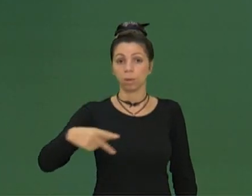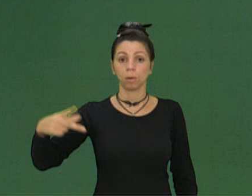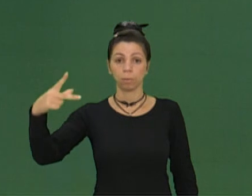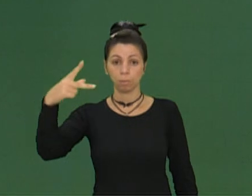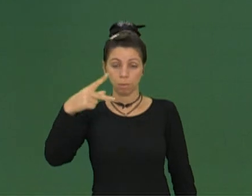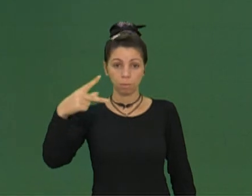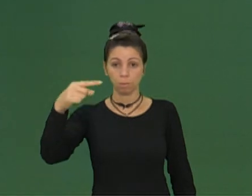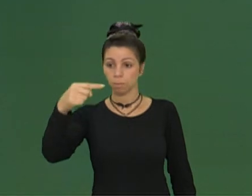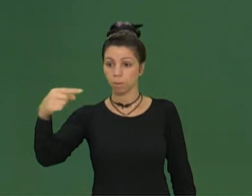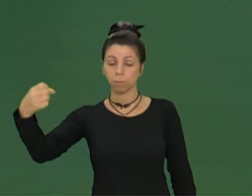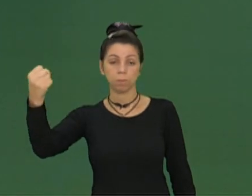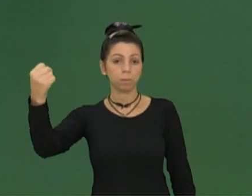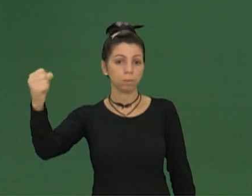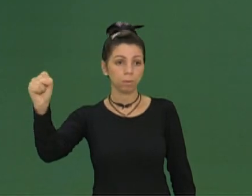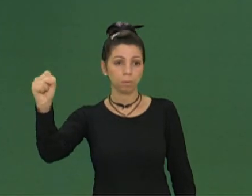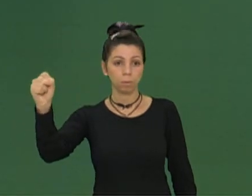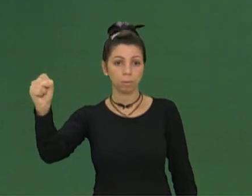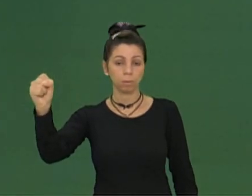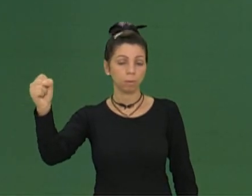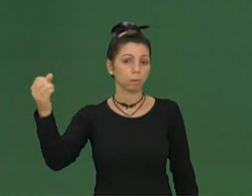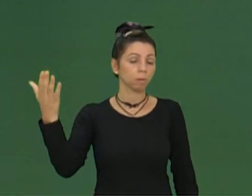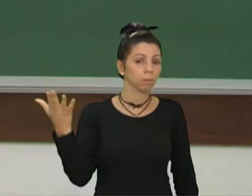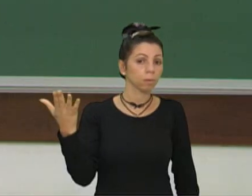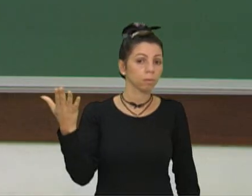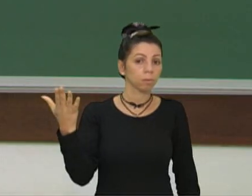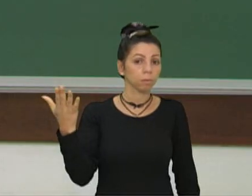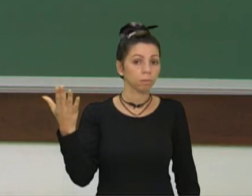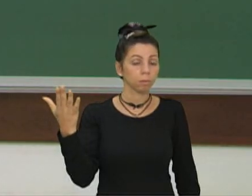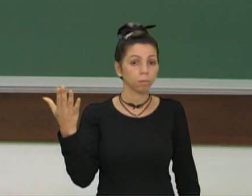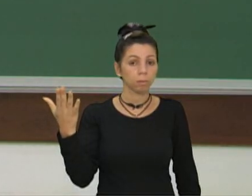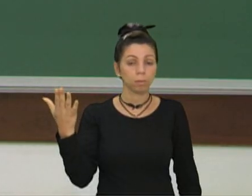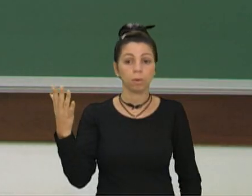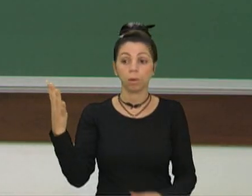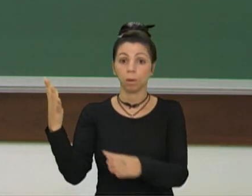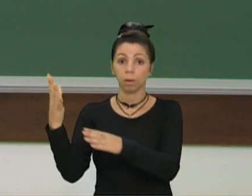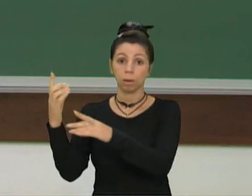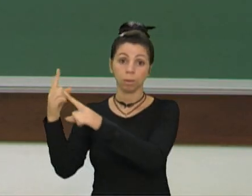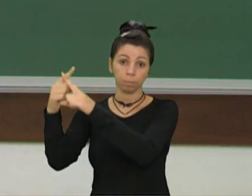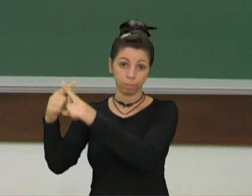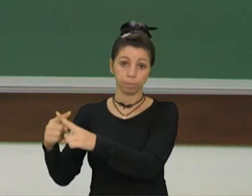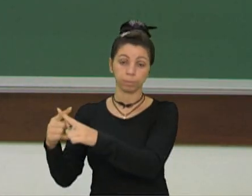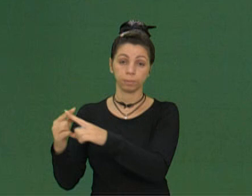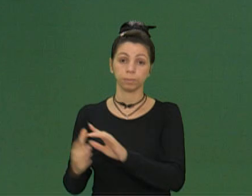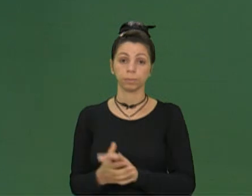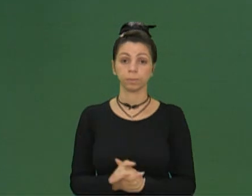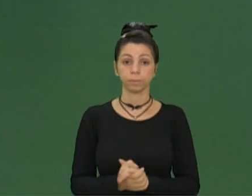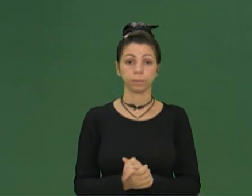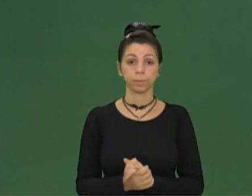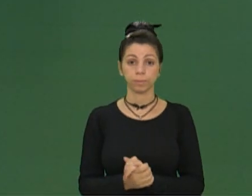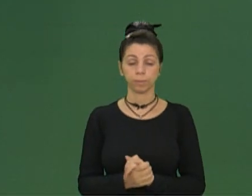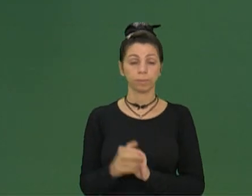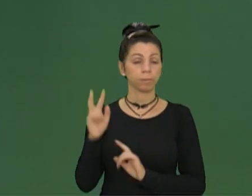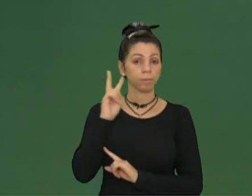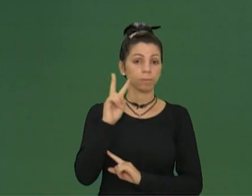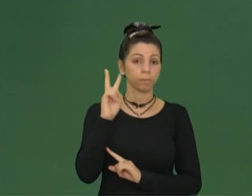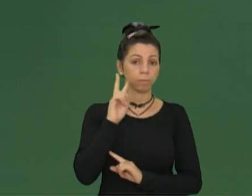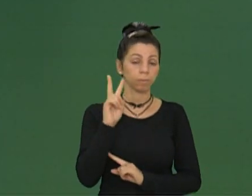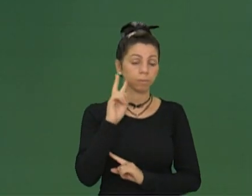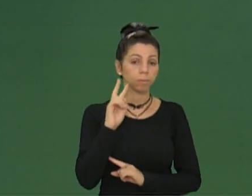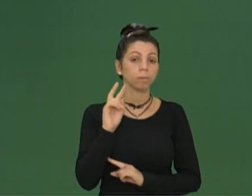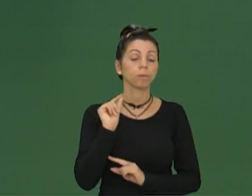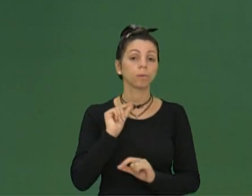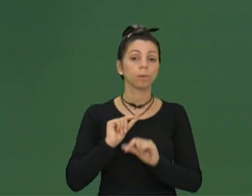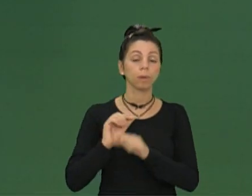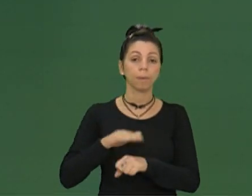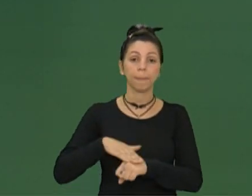menos 8. Ai, a palavrinha produto, o que é mesmo? Multiplicação, tá? Então aqui, lembre da condição de existência sempre